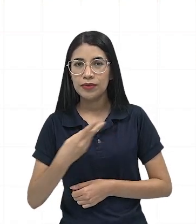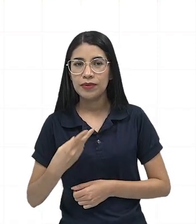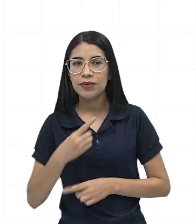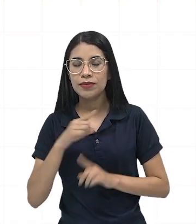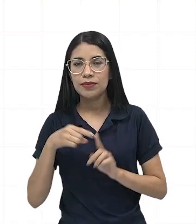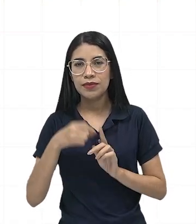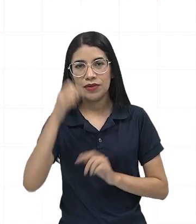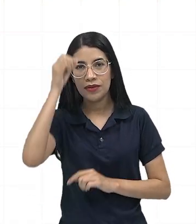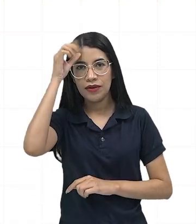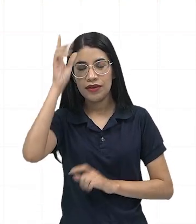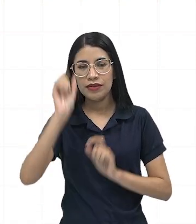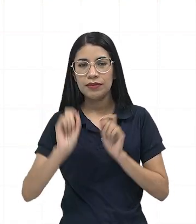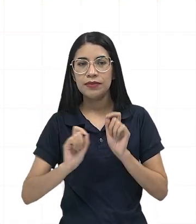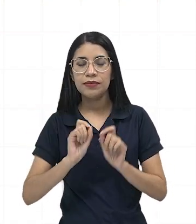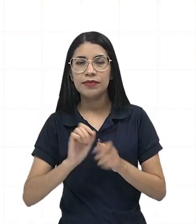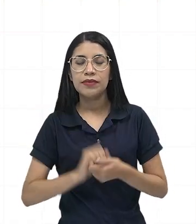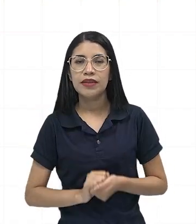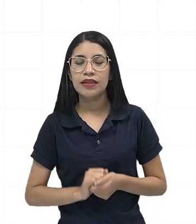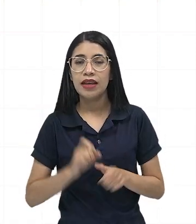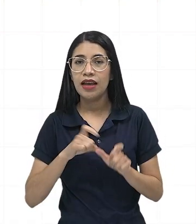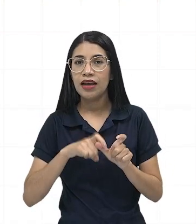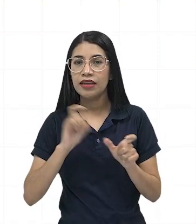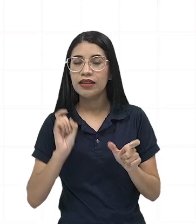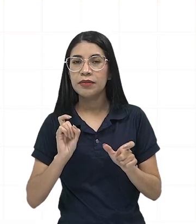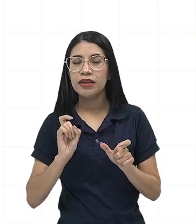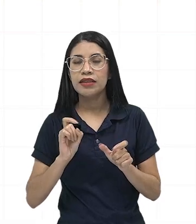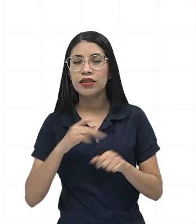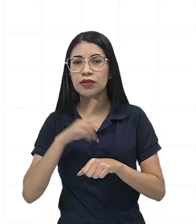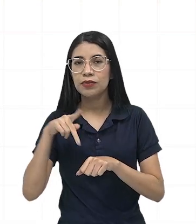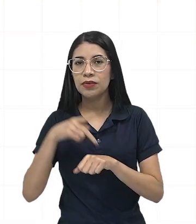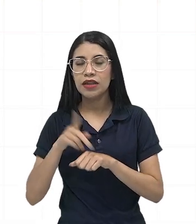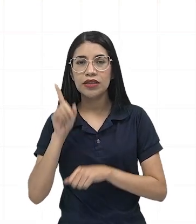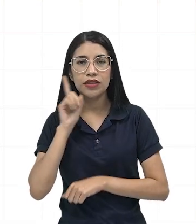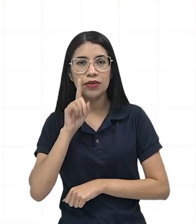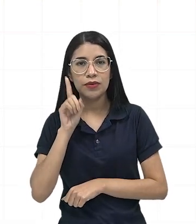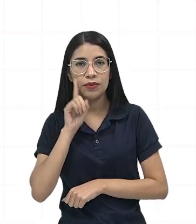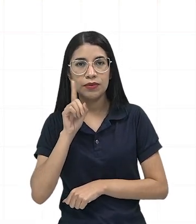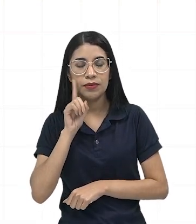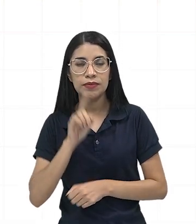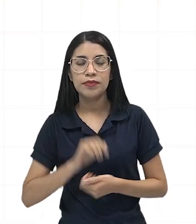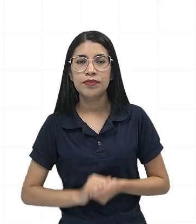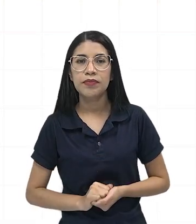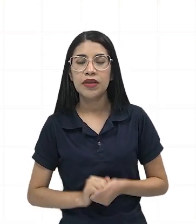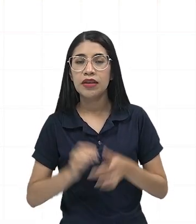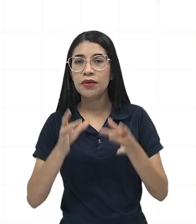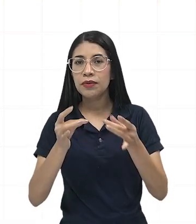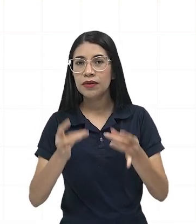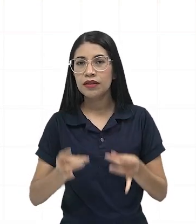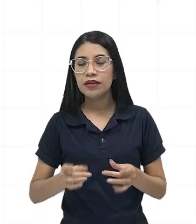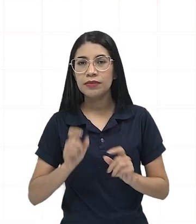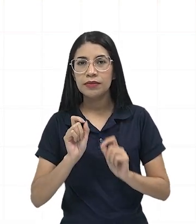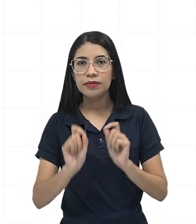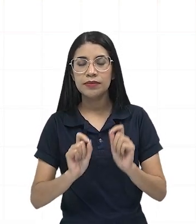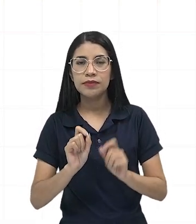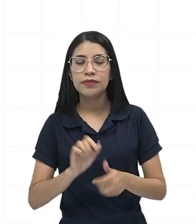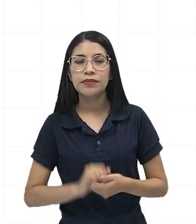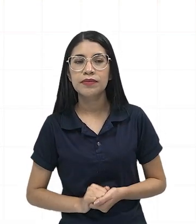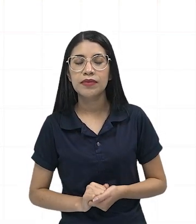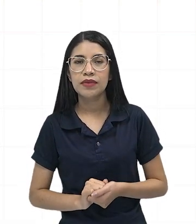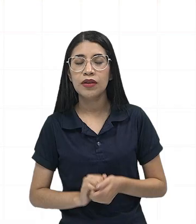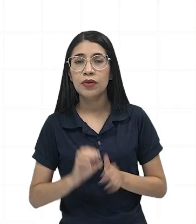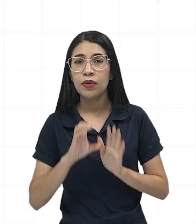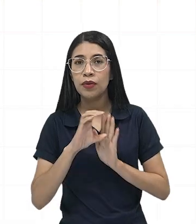como objeto de conhecimento a independência dos Estados Unidos da América. De detalhamento, nós temos